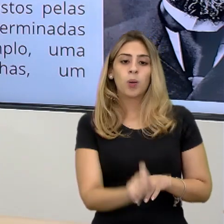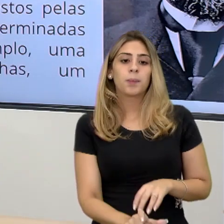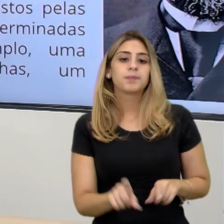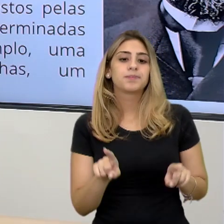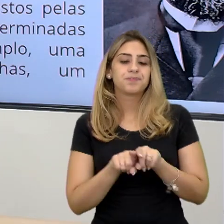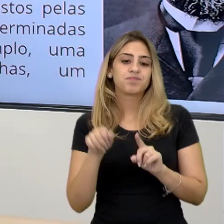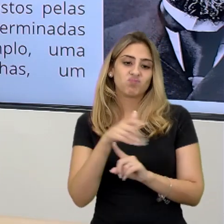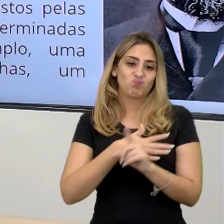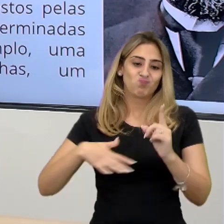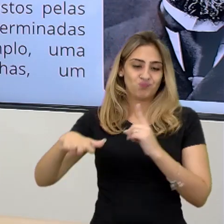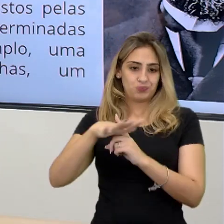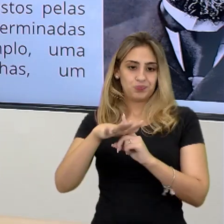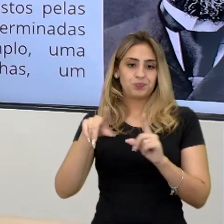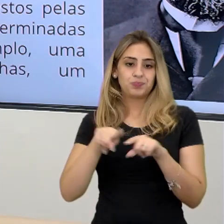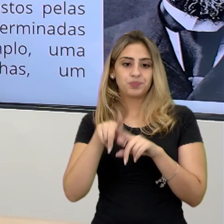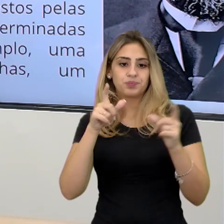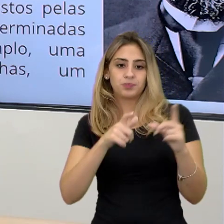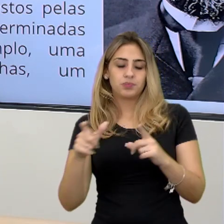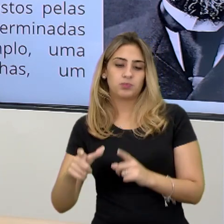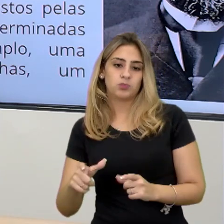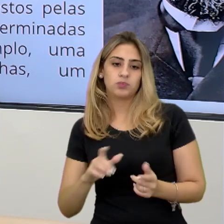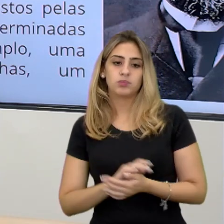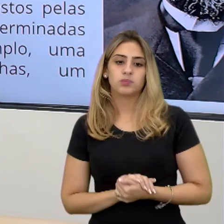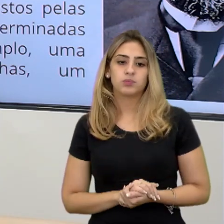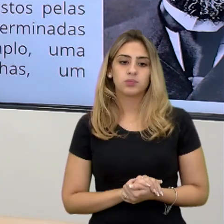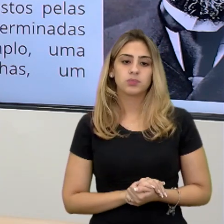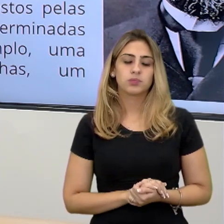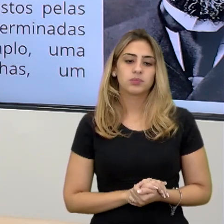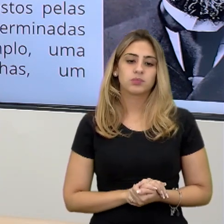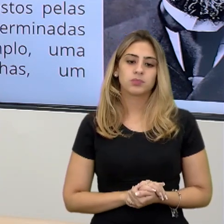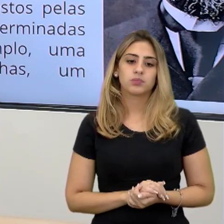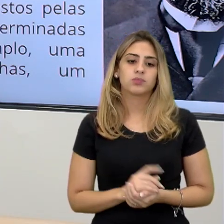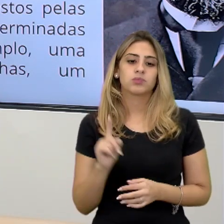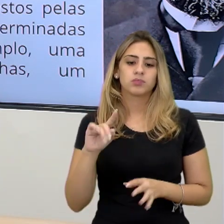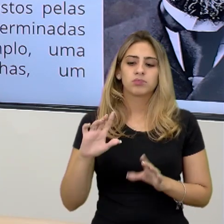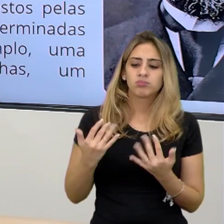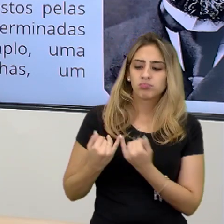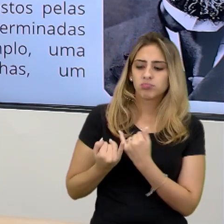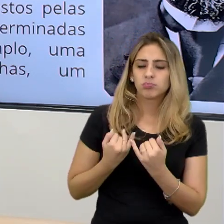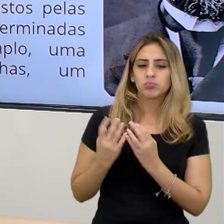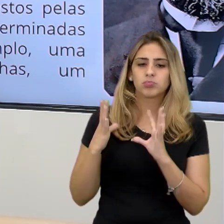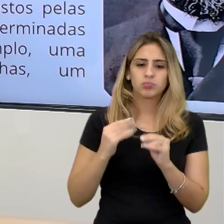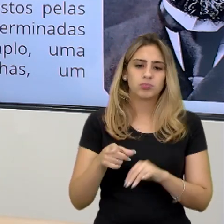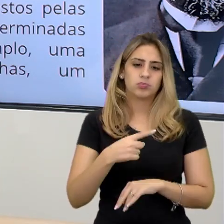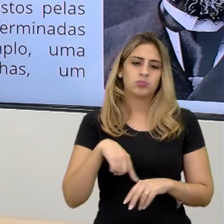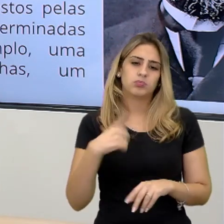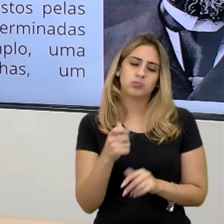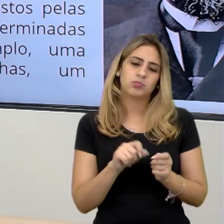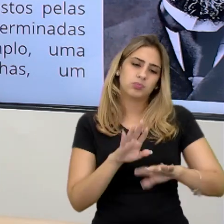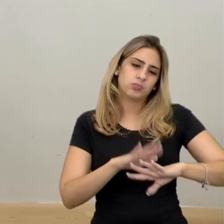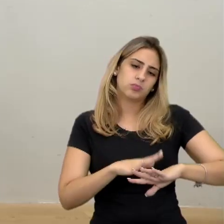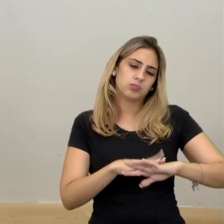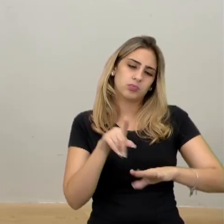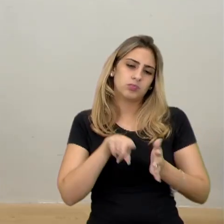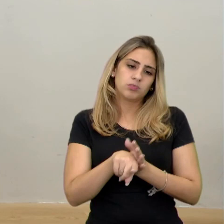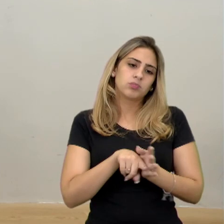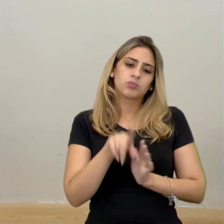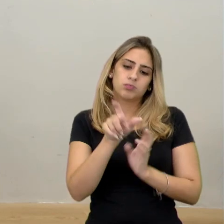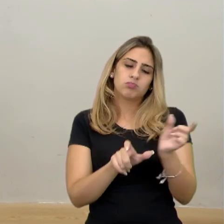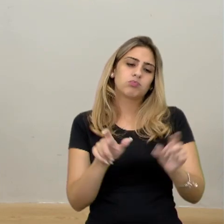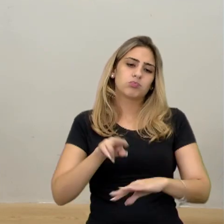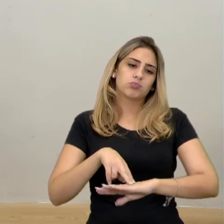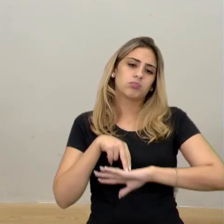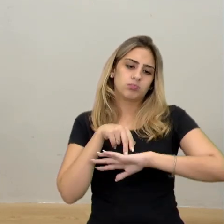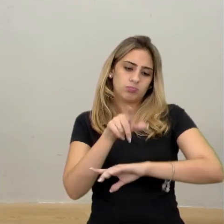da sociedade neste espaço. Isso é o que tem assim em comum entre todos eles. Por isso que vocês estão fazendo essa pesquisa desses